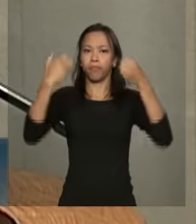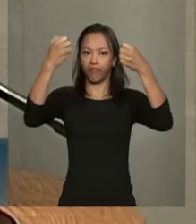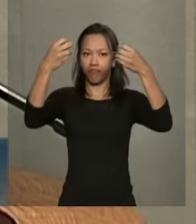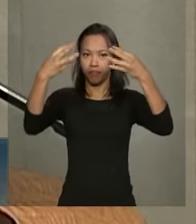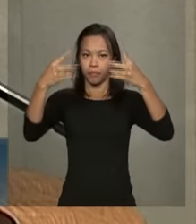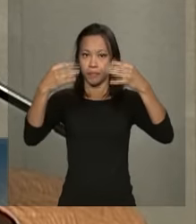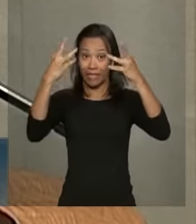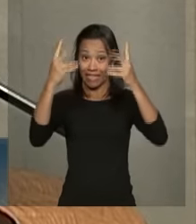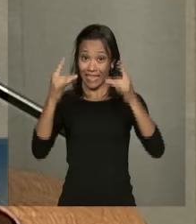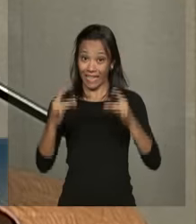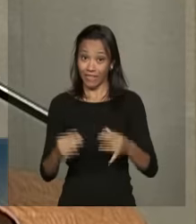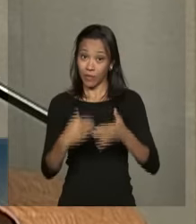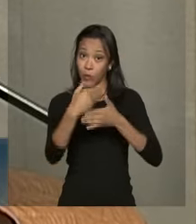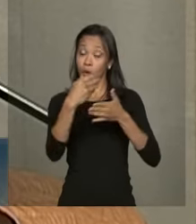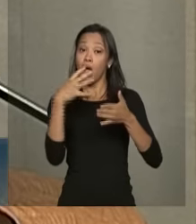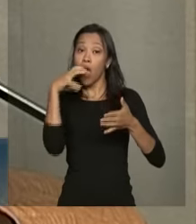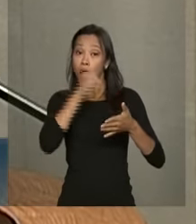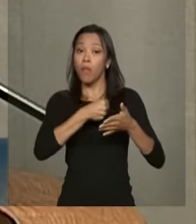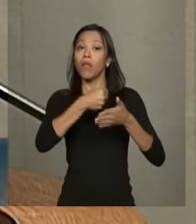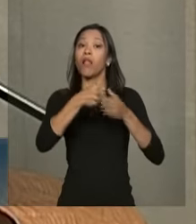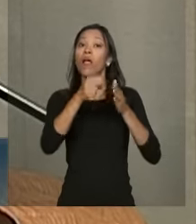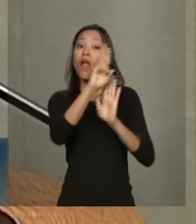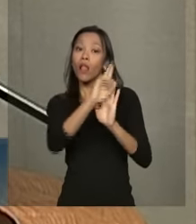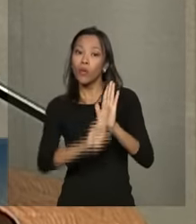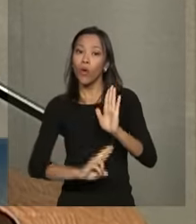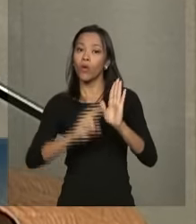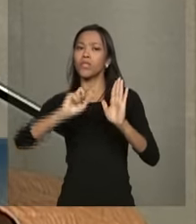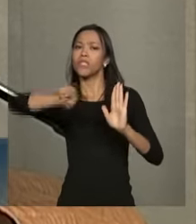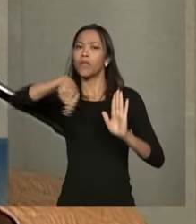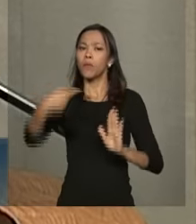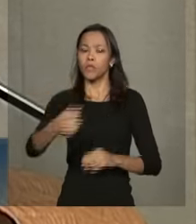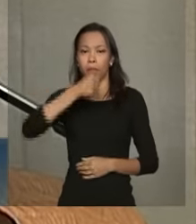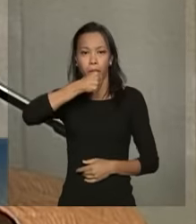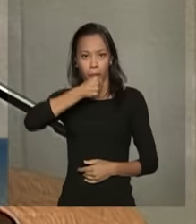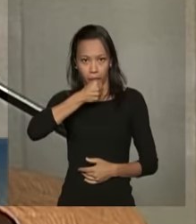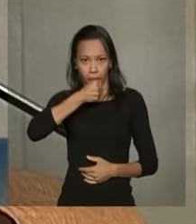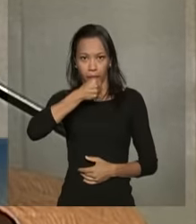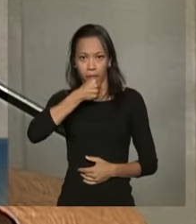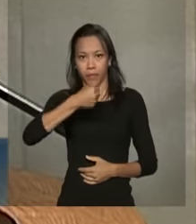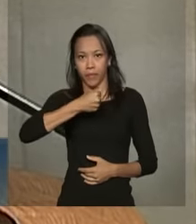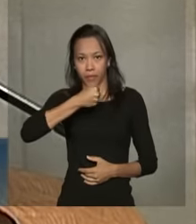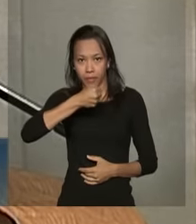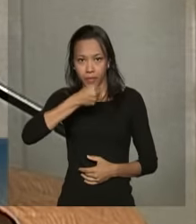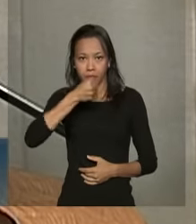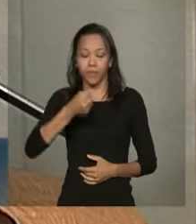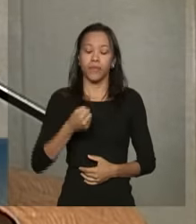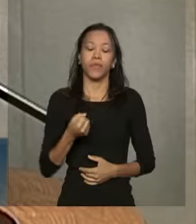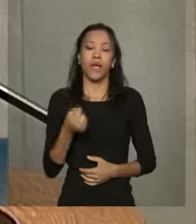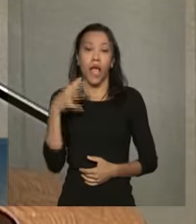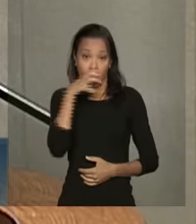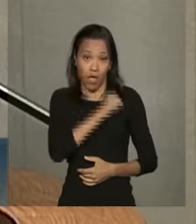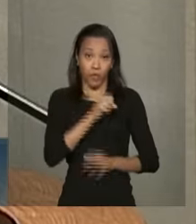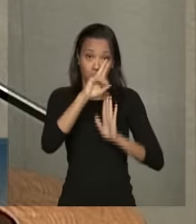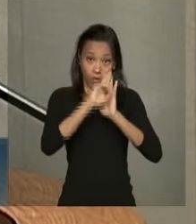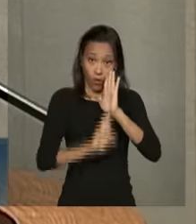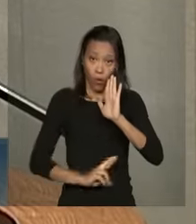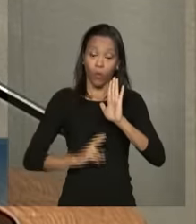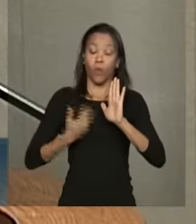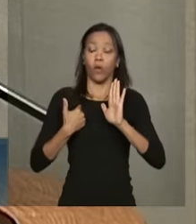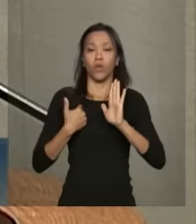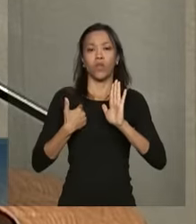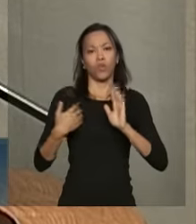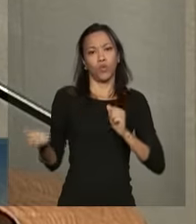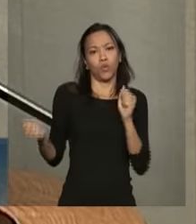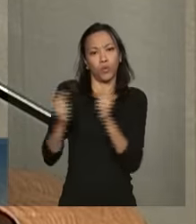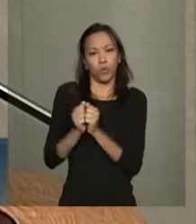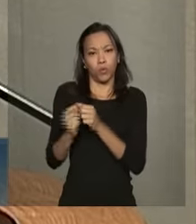relatório e depois teremos uma coletiva Então vamos passar ao relatório foi produzido numa parceria do Ministério